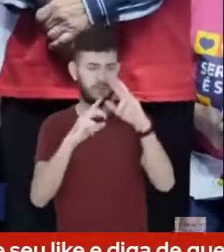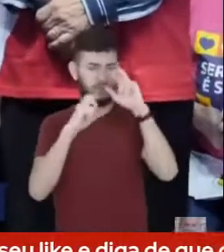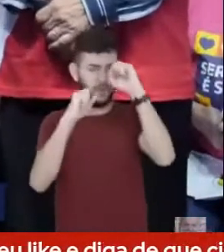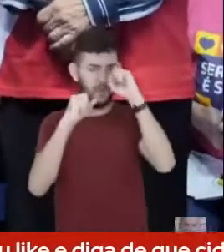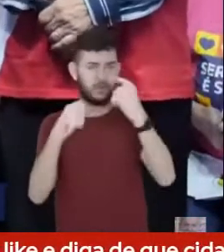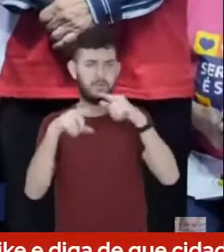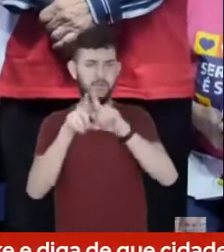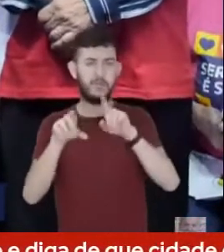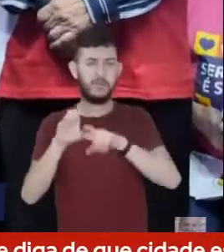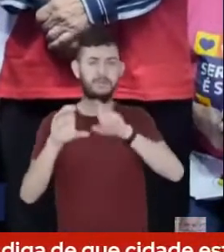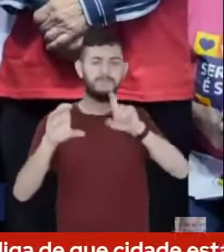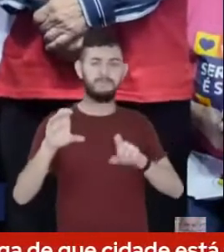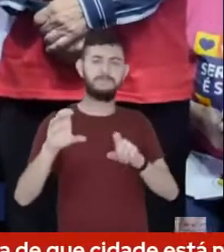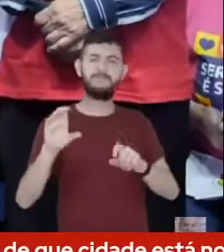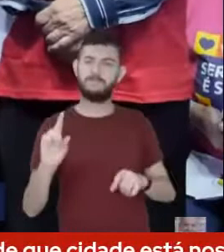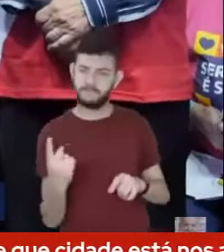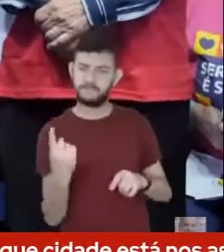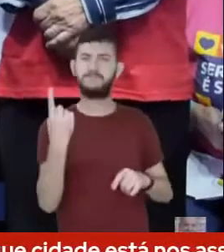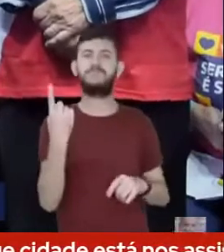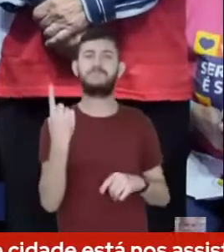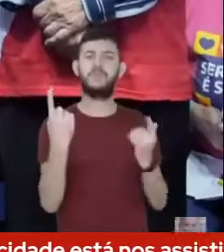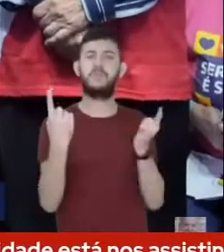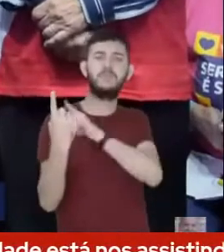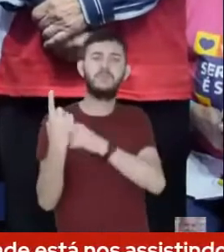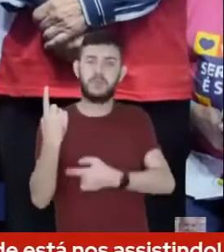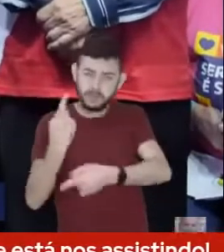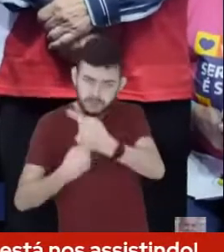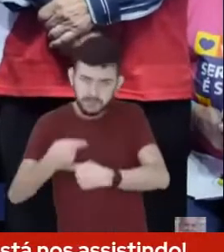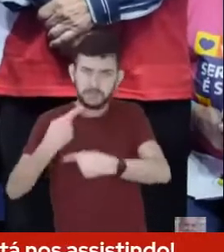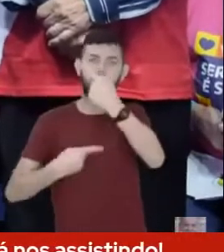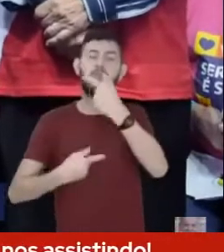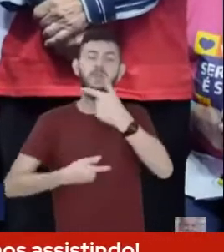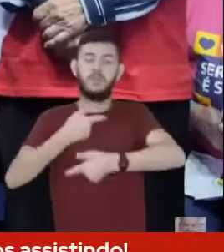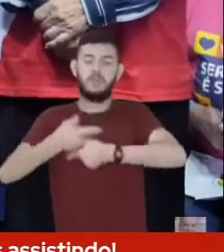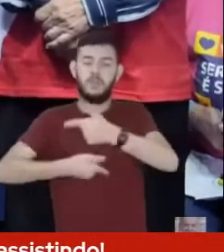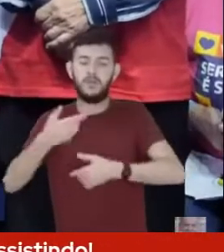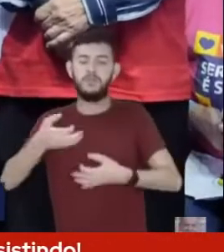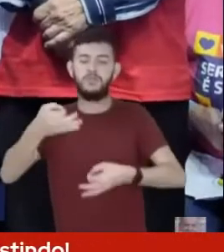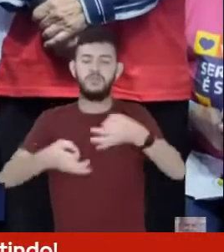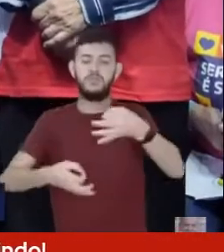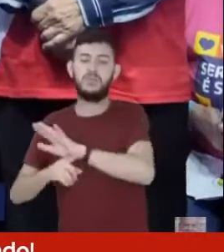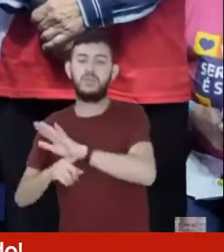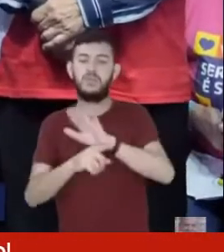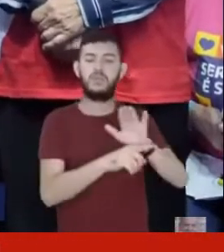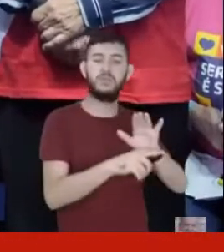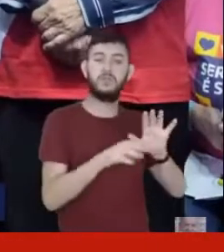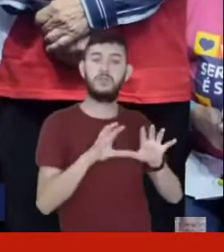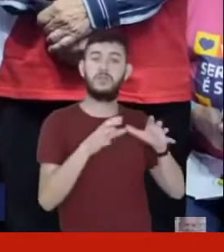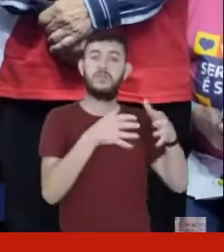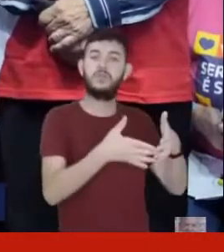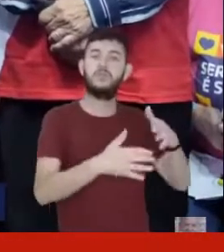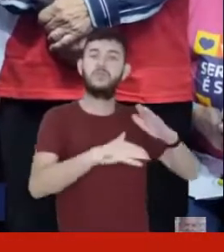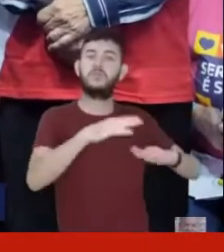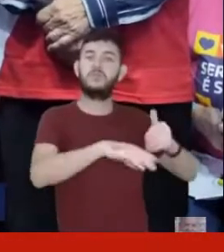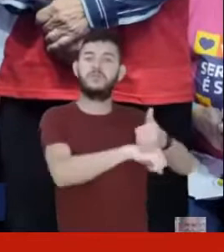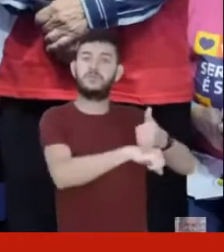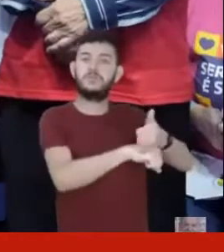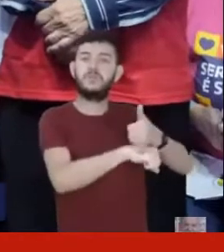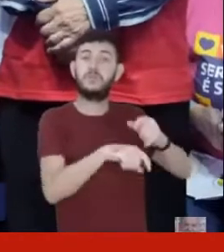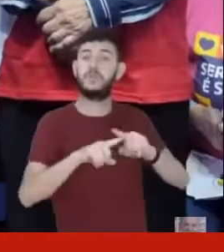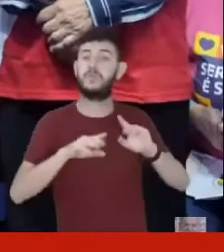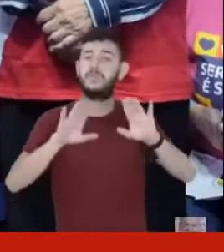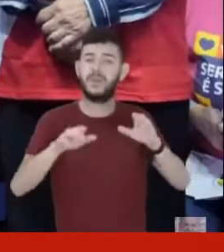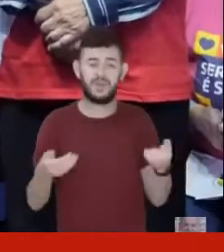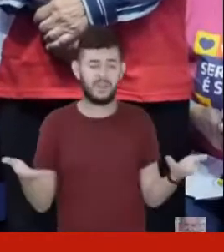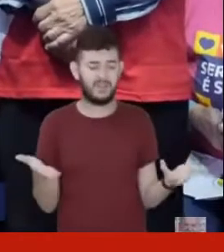justiça aos anseios de trabalhadoras e trabalhadores. Neste momento, estamos aniquilados com a